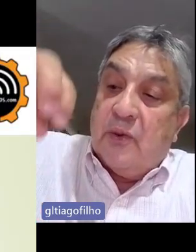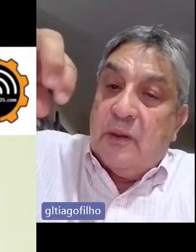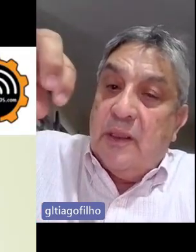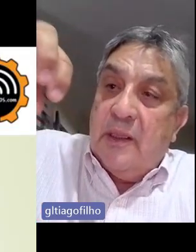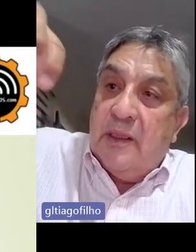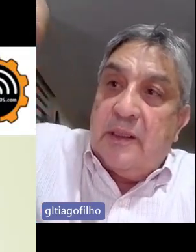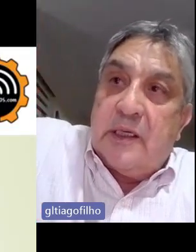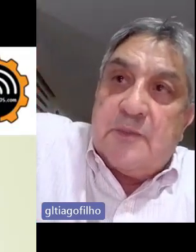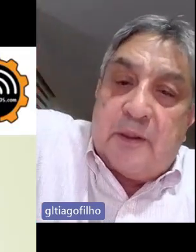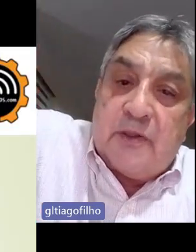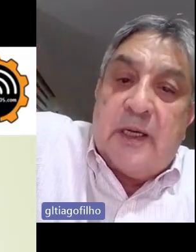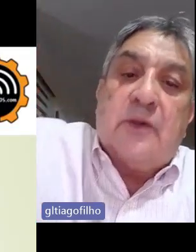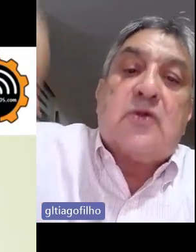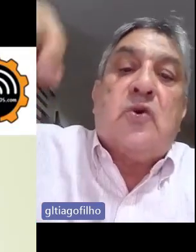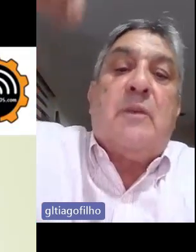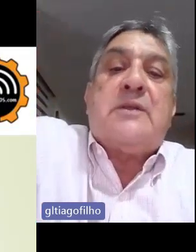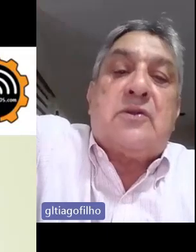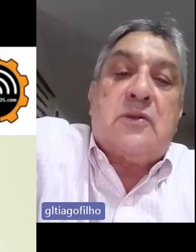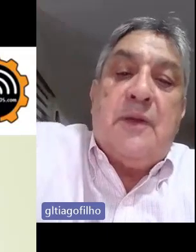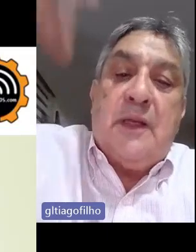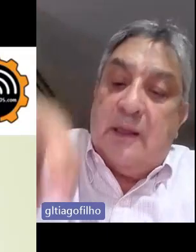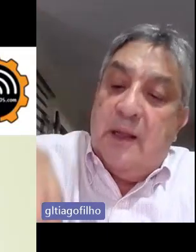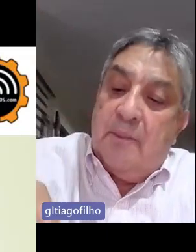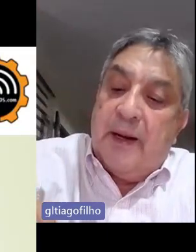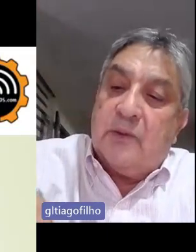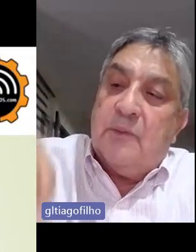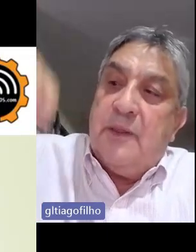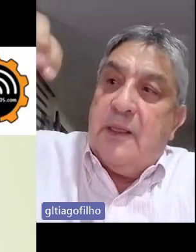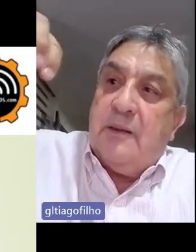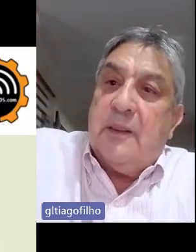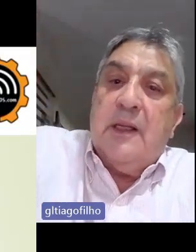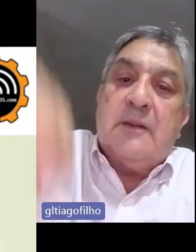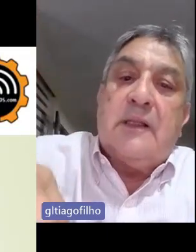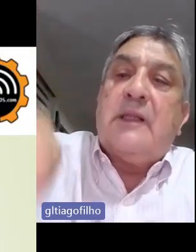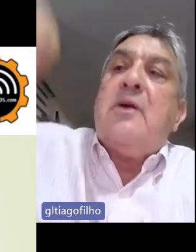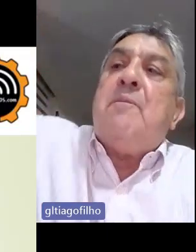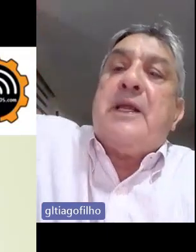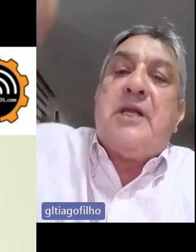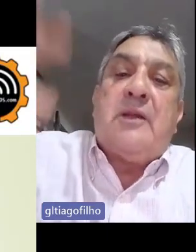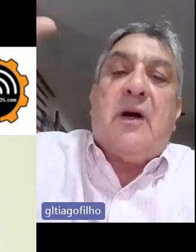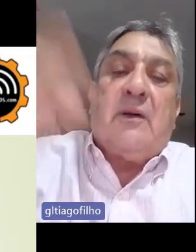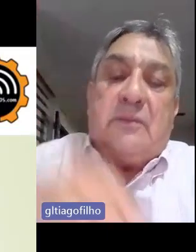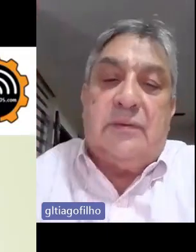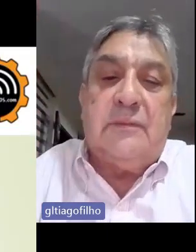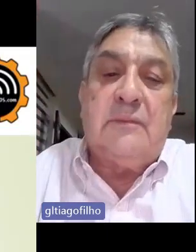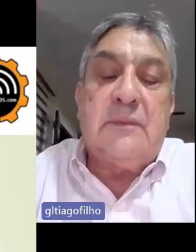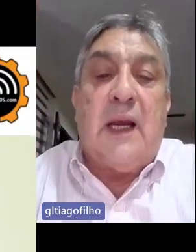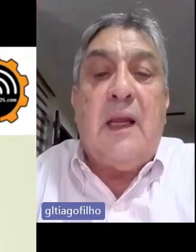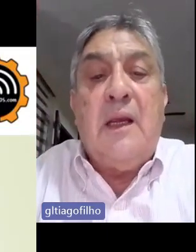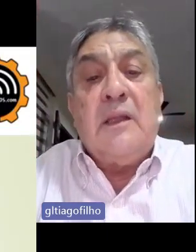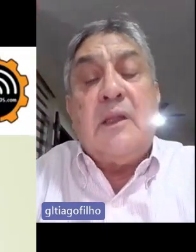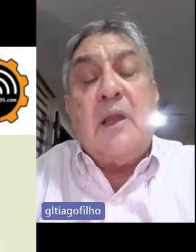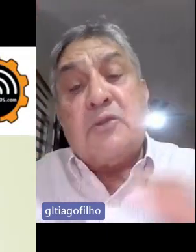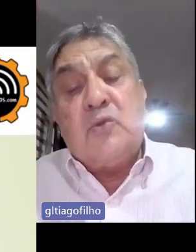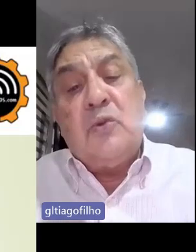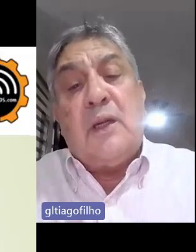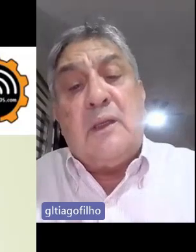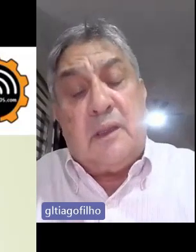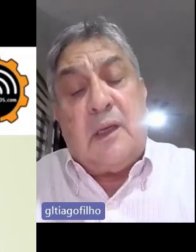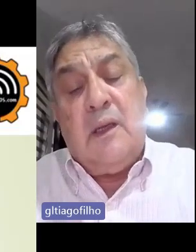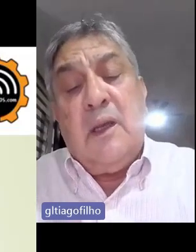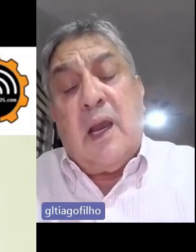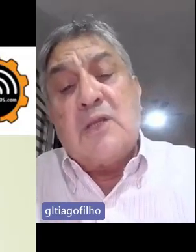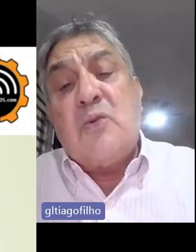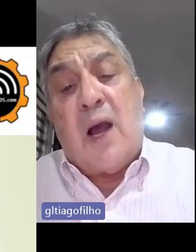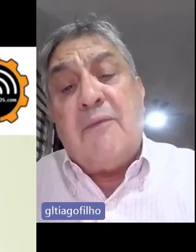o gerador e transportar o gerador sobre as outras turbinas. Pegar a turbina, então tem que ter um pé direito alto, tá? Tem uma